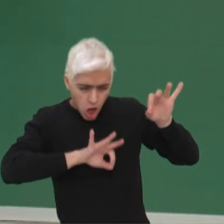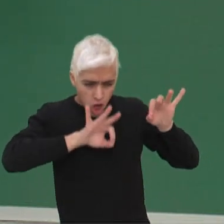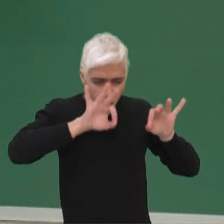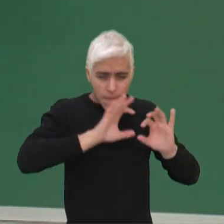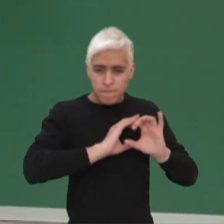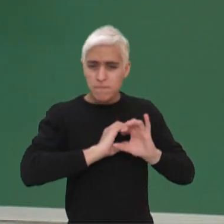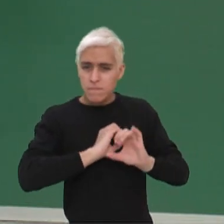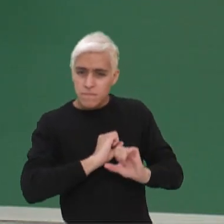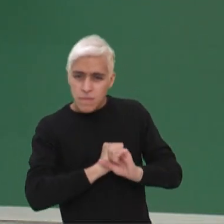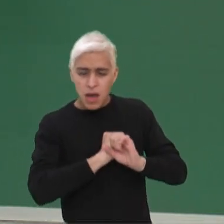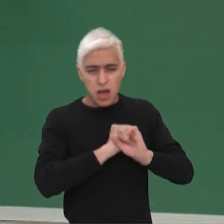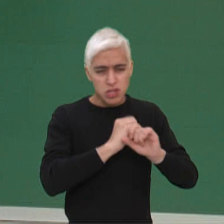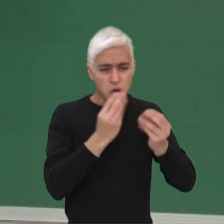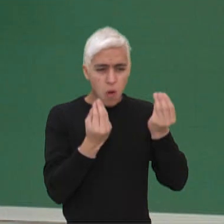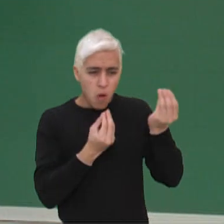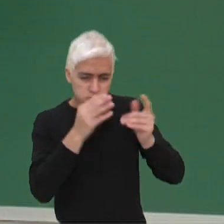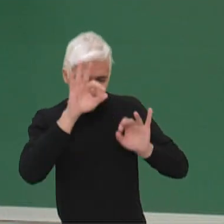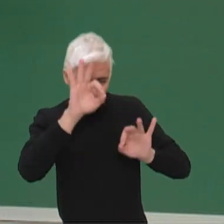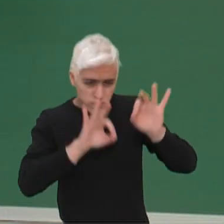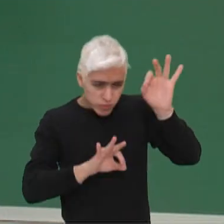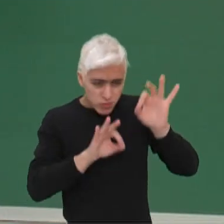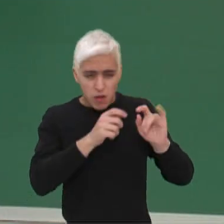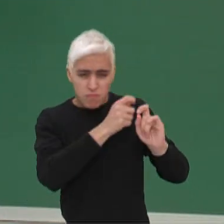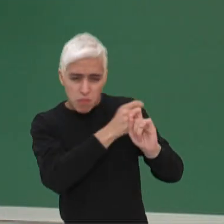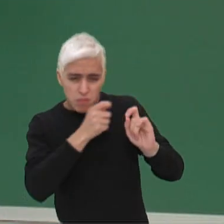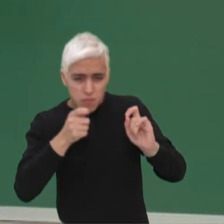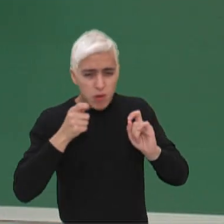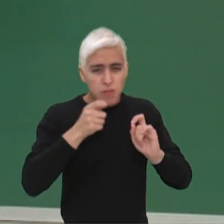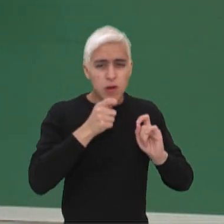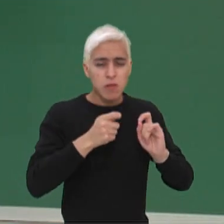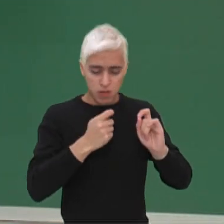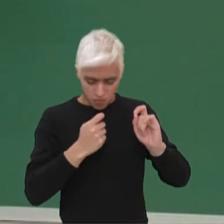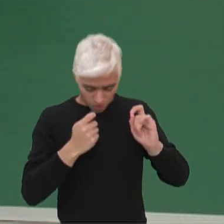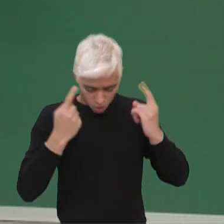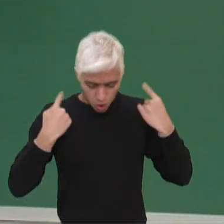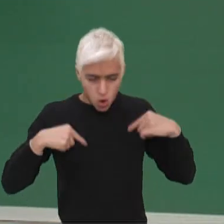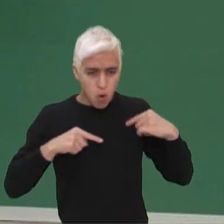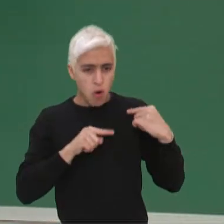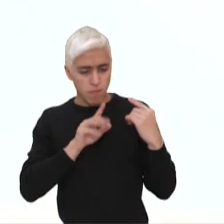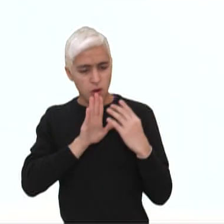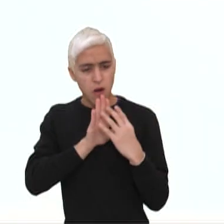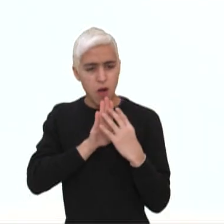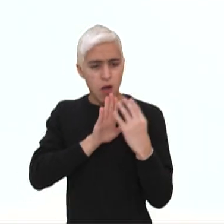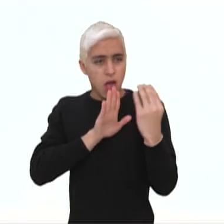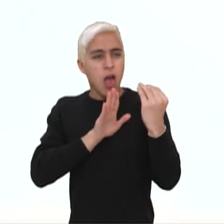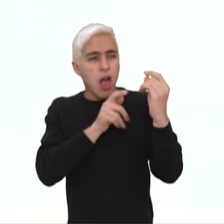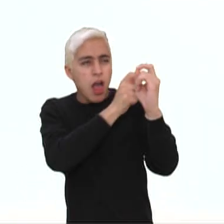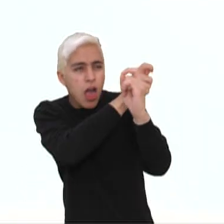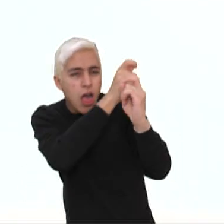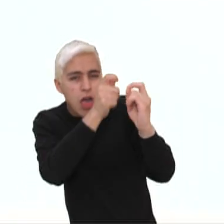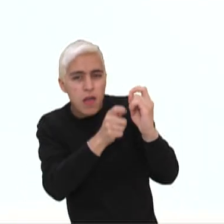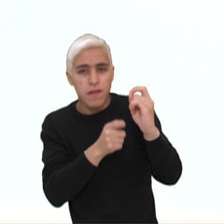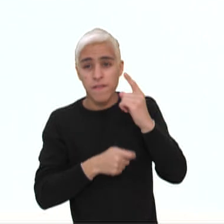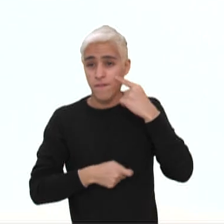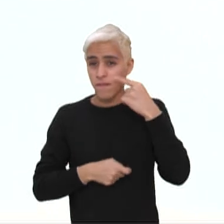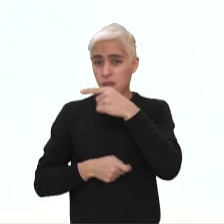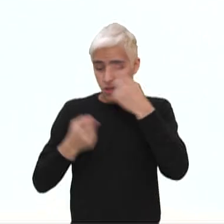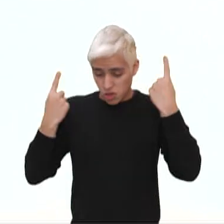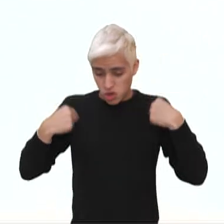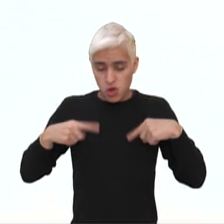proporção para como fazer um corpo perfeito, né? Então vejam só o detalhe também da anatomia. Aqui ele